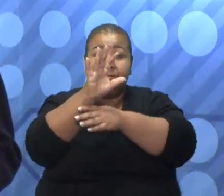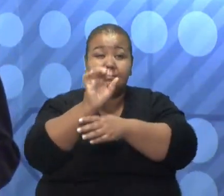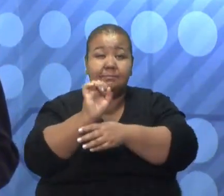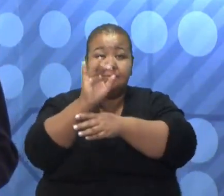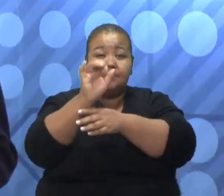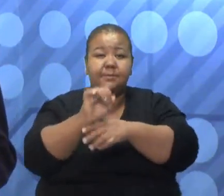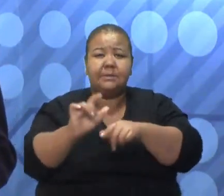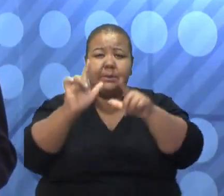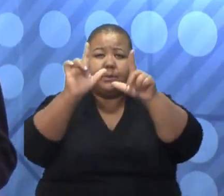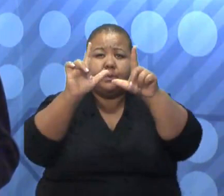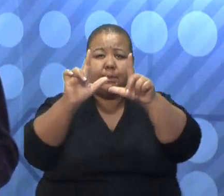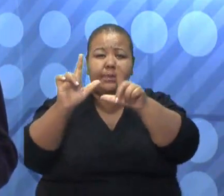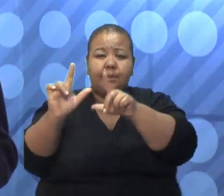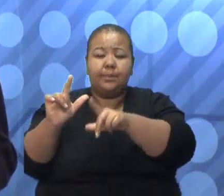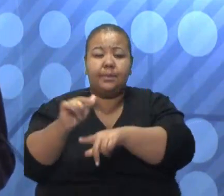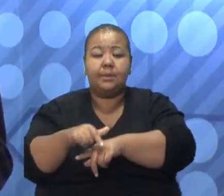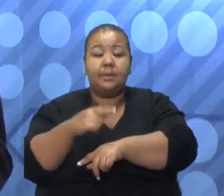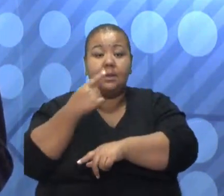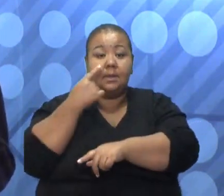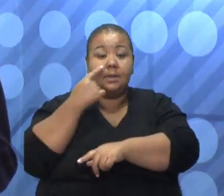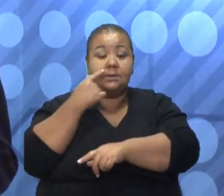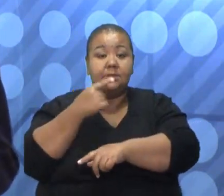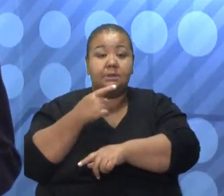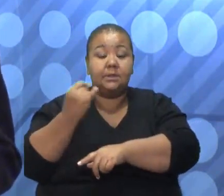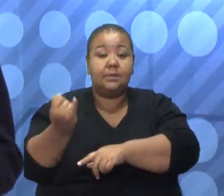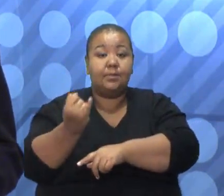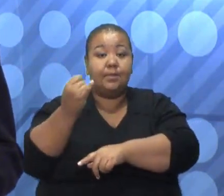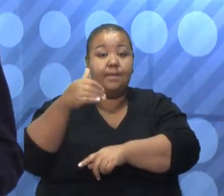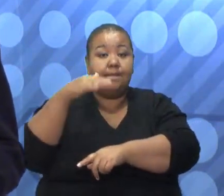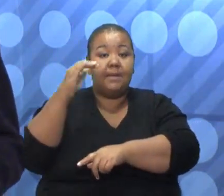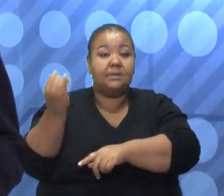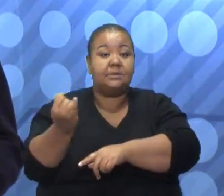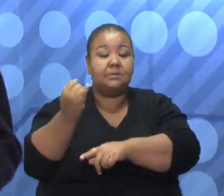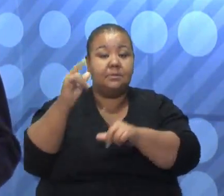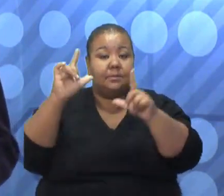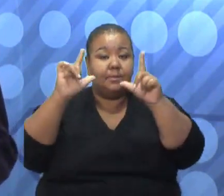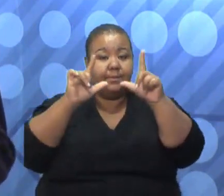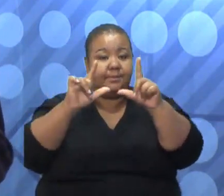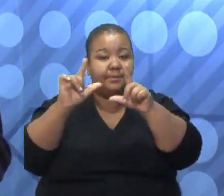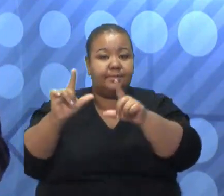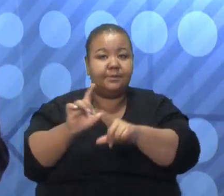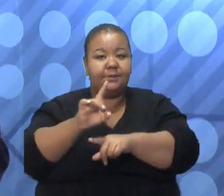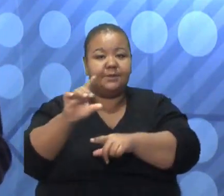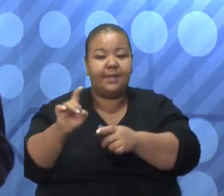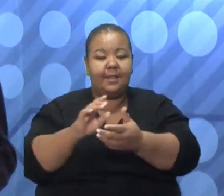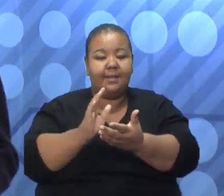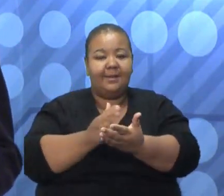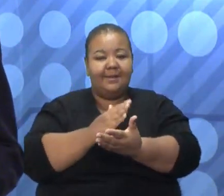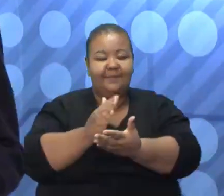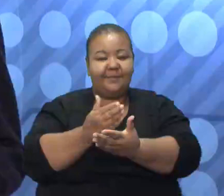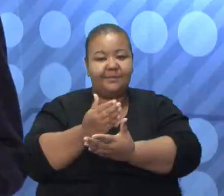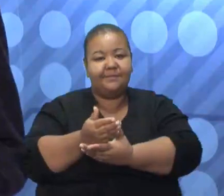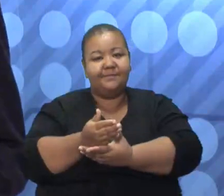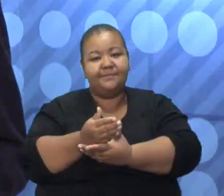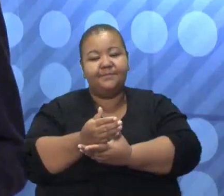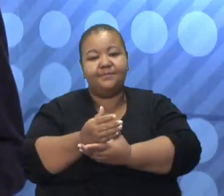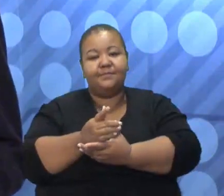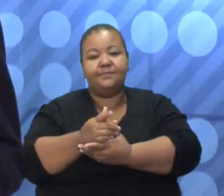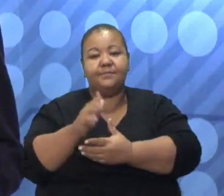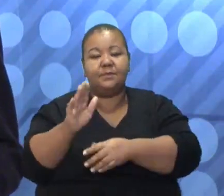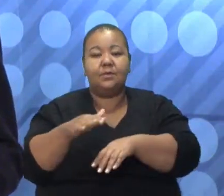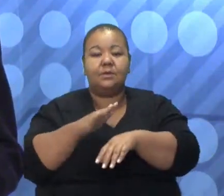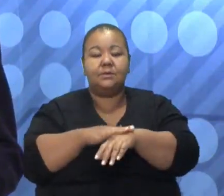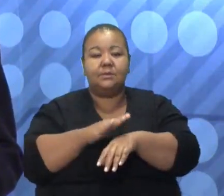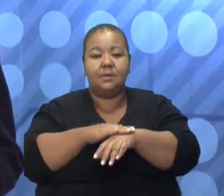é tentar o máximo possível esgotar os pontos mais importantes de cada um desses livros. Né? Eu vou